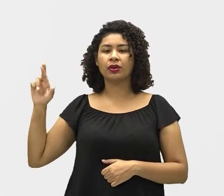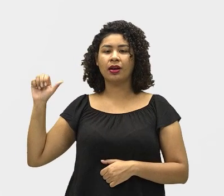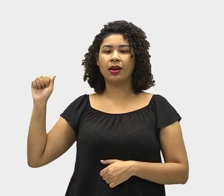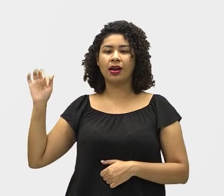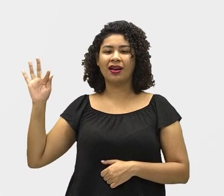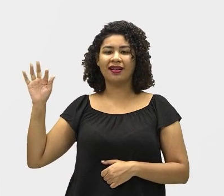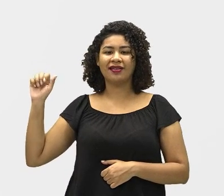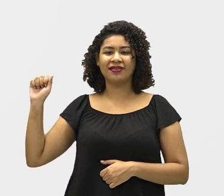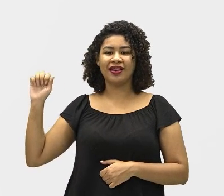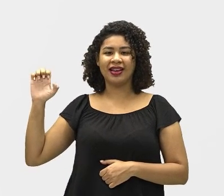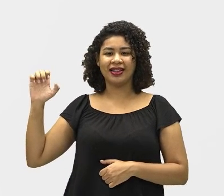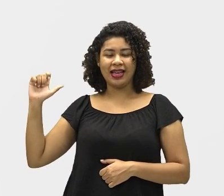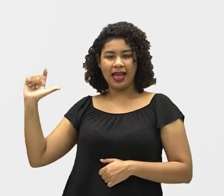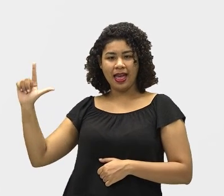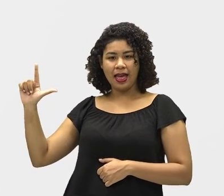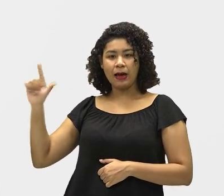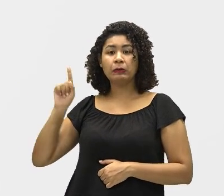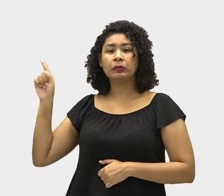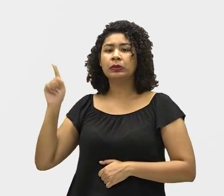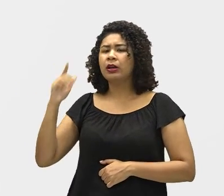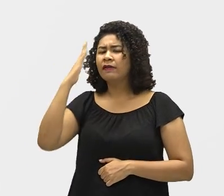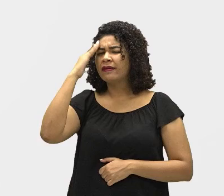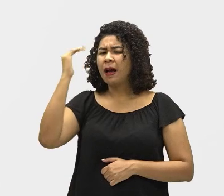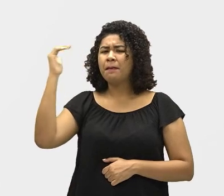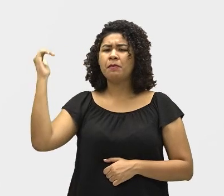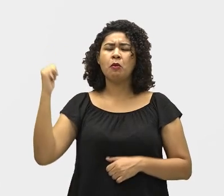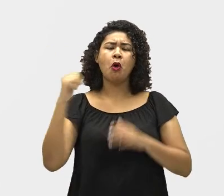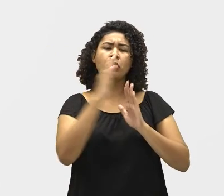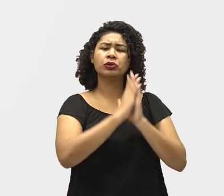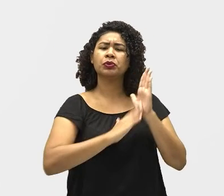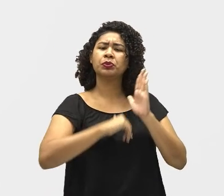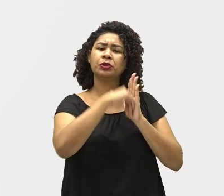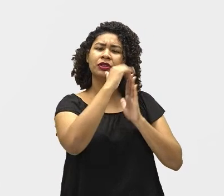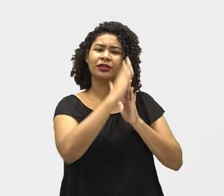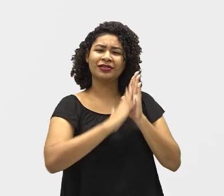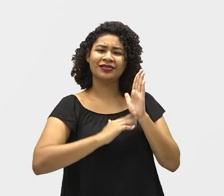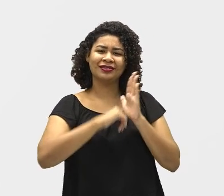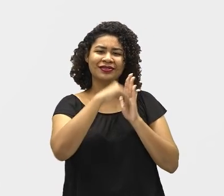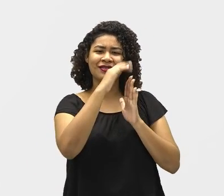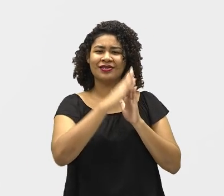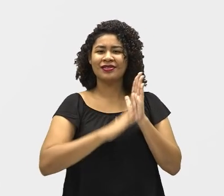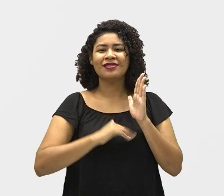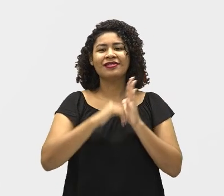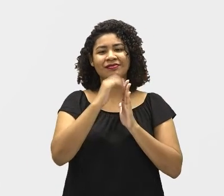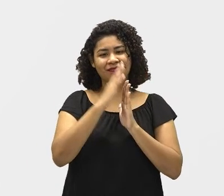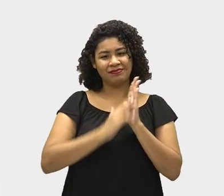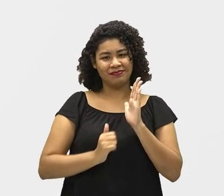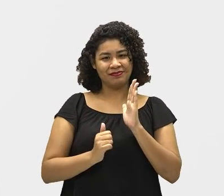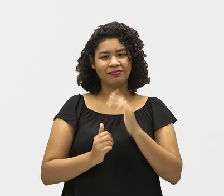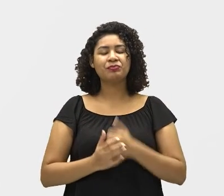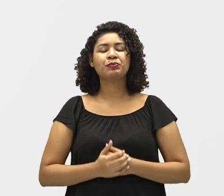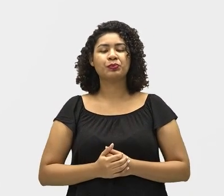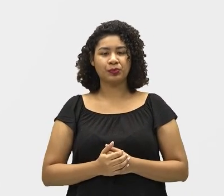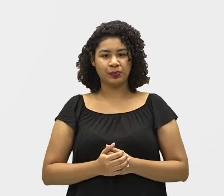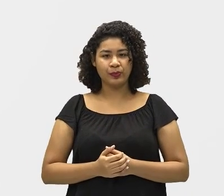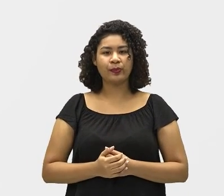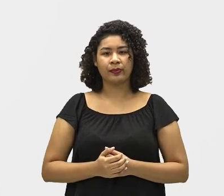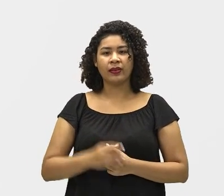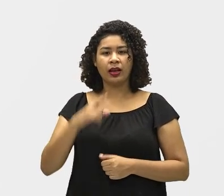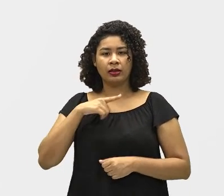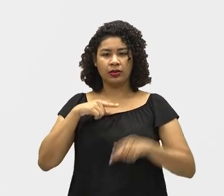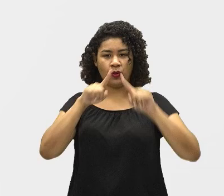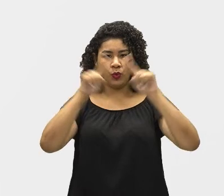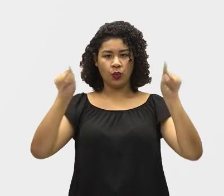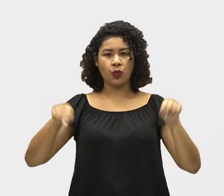que foi um mestre da pintura famoso pela doçura de suas Madonas, tá? A Madonna do